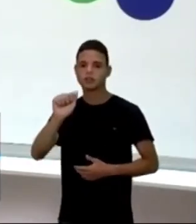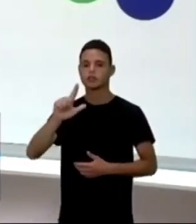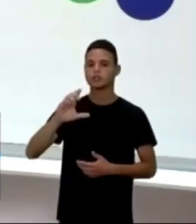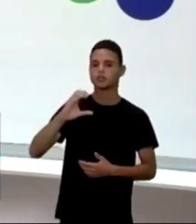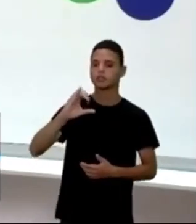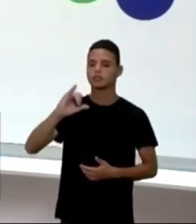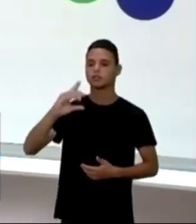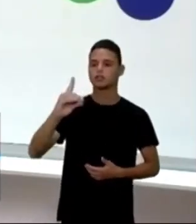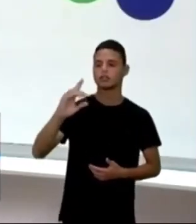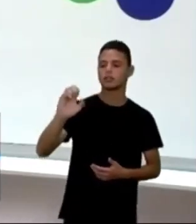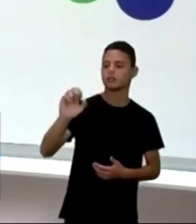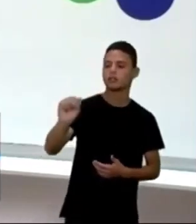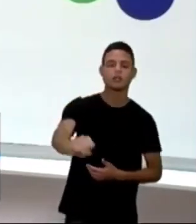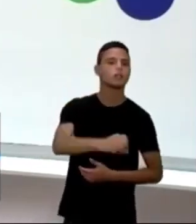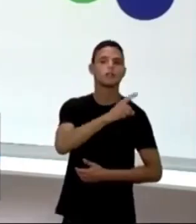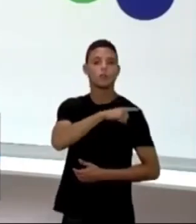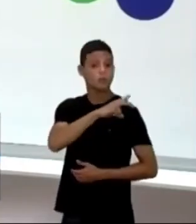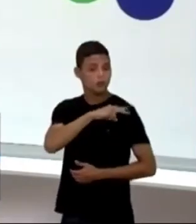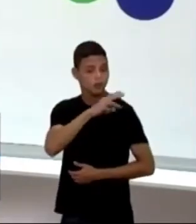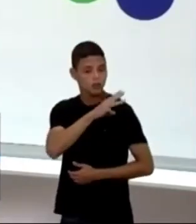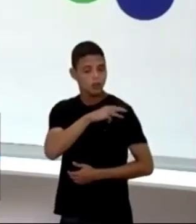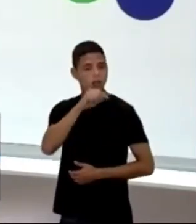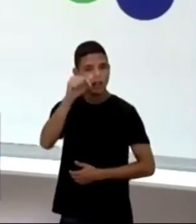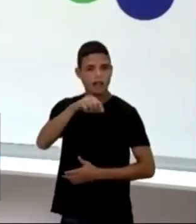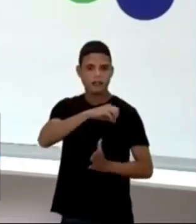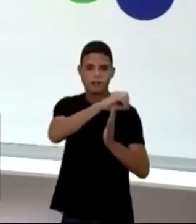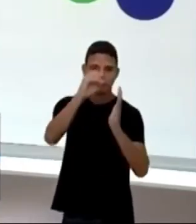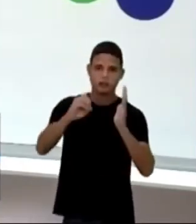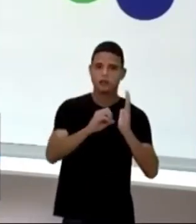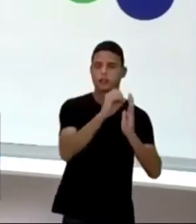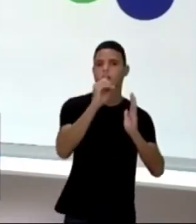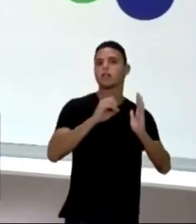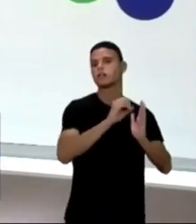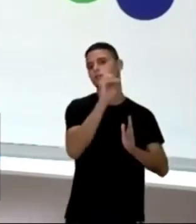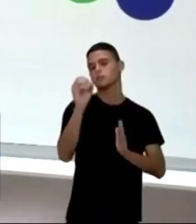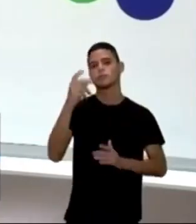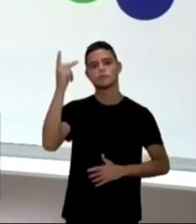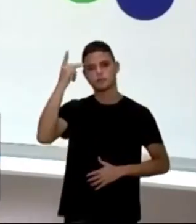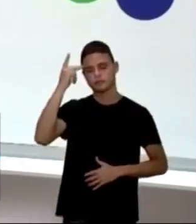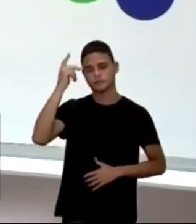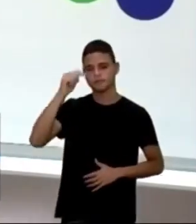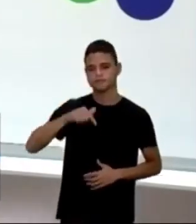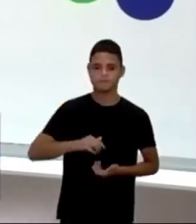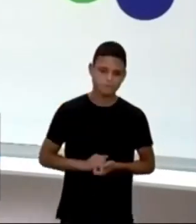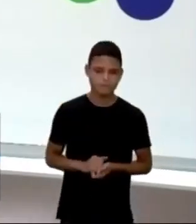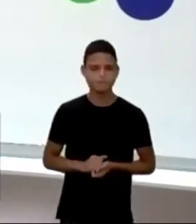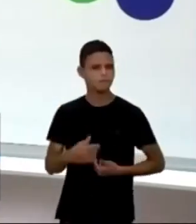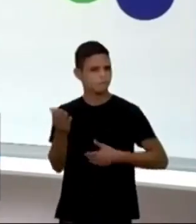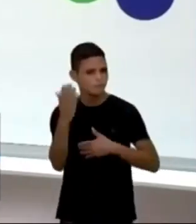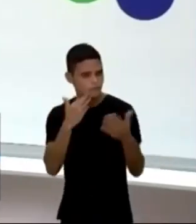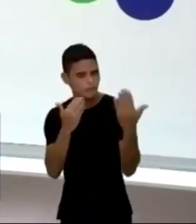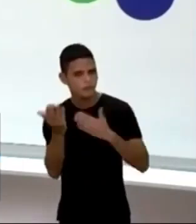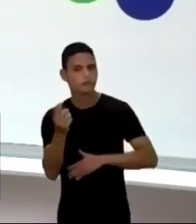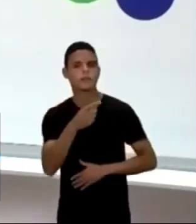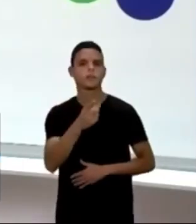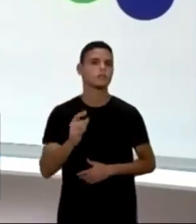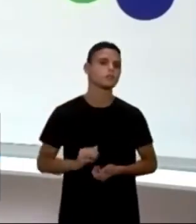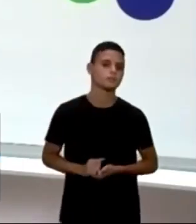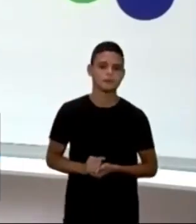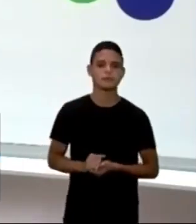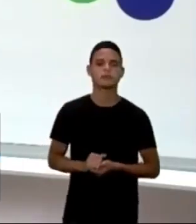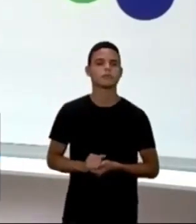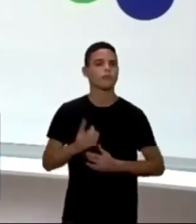Guerreiro, do Ensino Médio, aqui do Centro de Mídias do Estado de São Paulo, e estou aqui para trocar uma ideia com vocês sobre